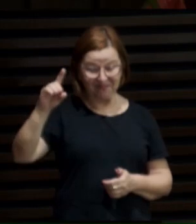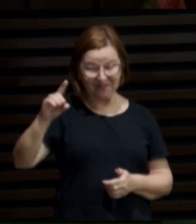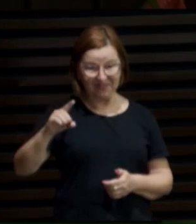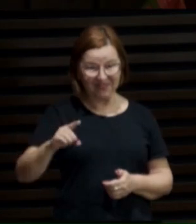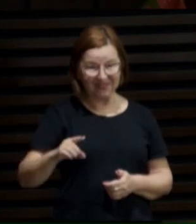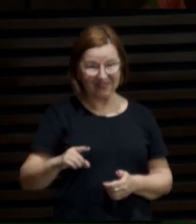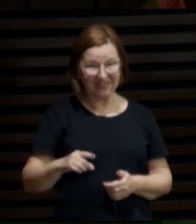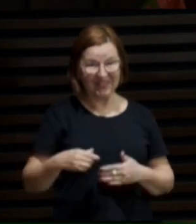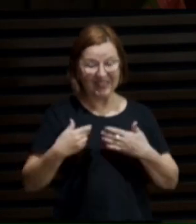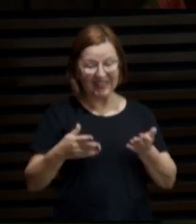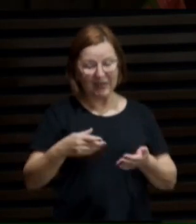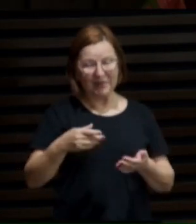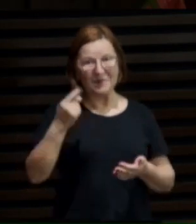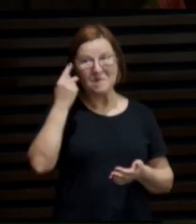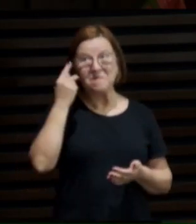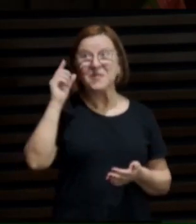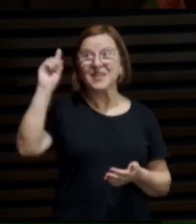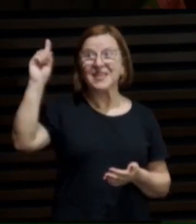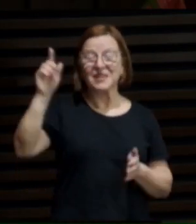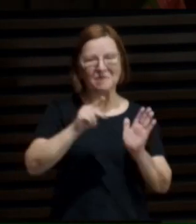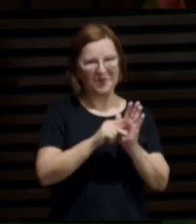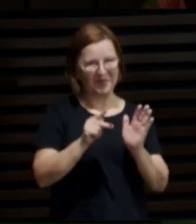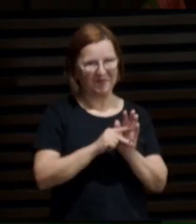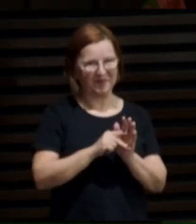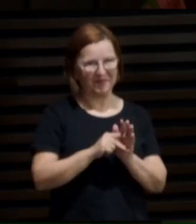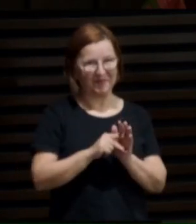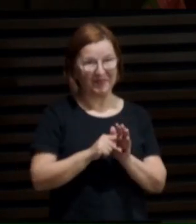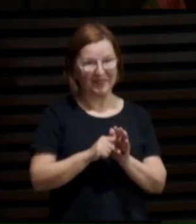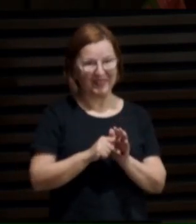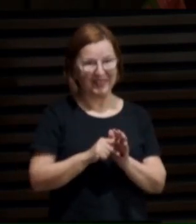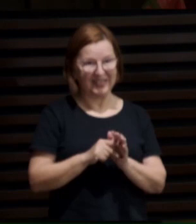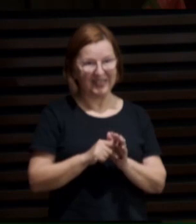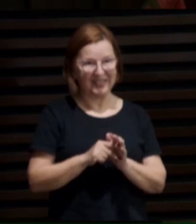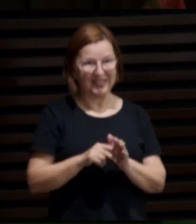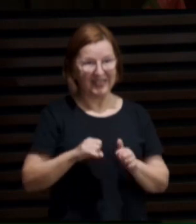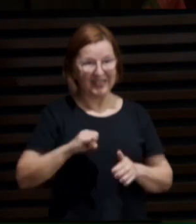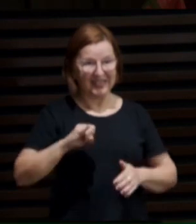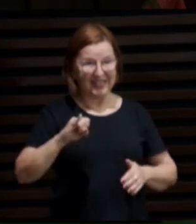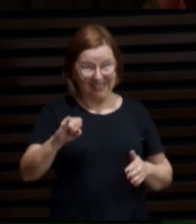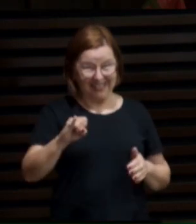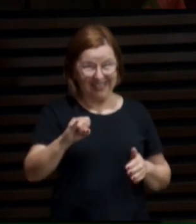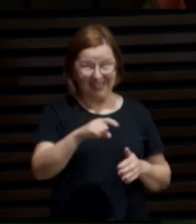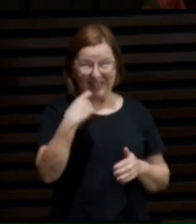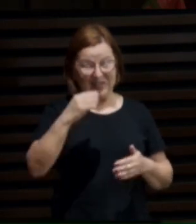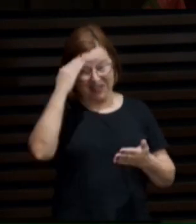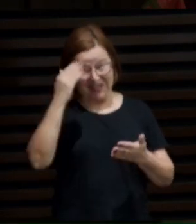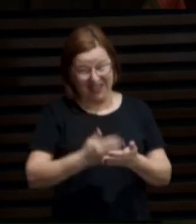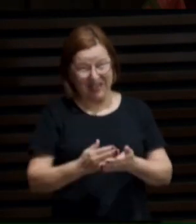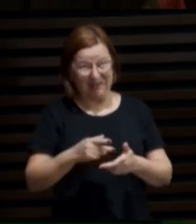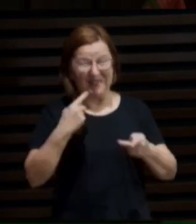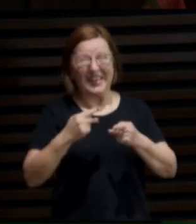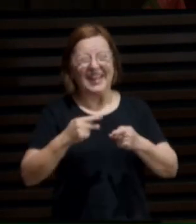o Cordeiro. Se nós pudéssemos dizer com tanta alegria, nós diríamos aleluia,